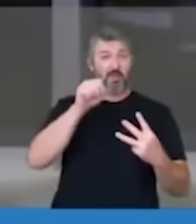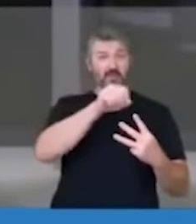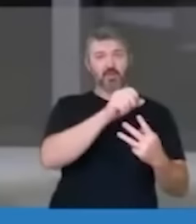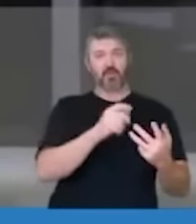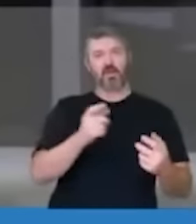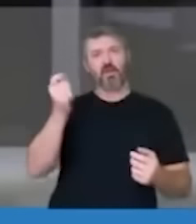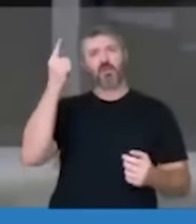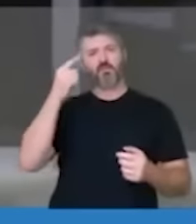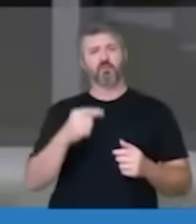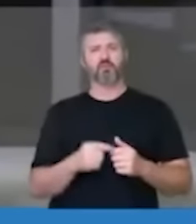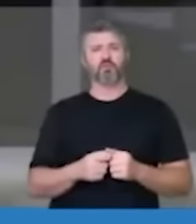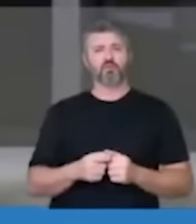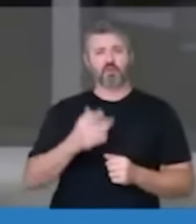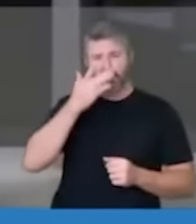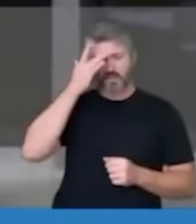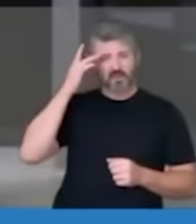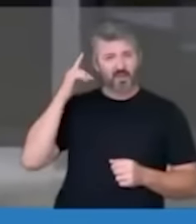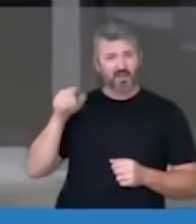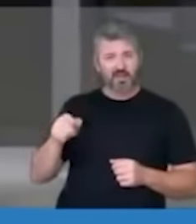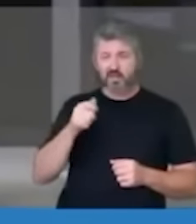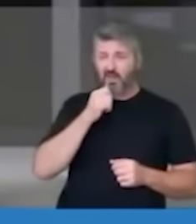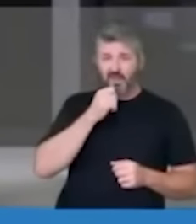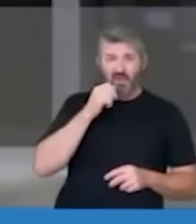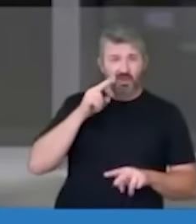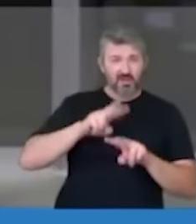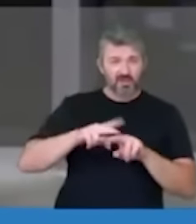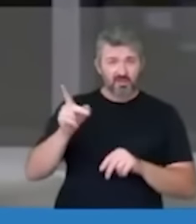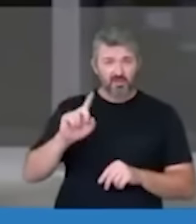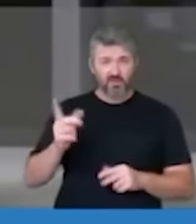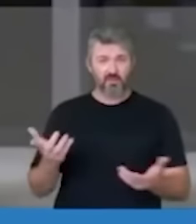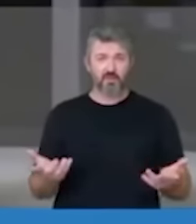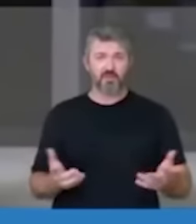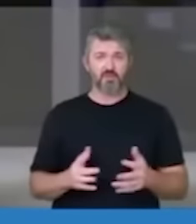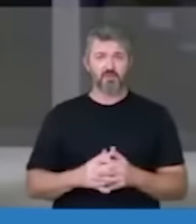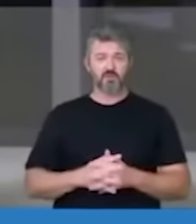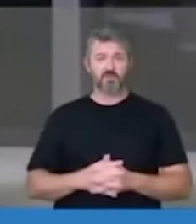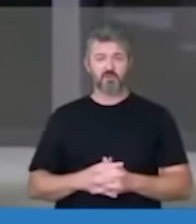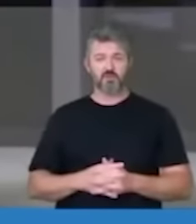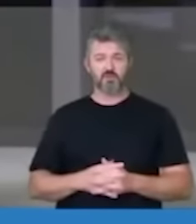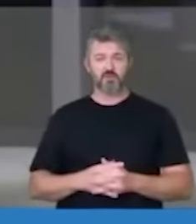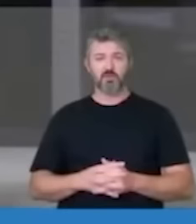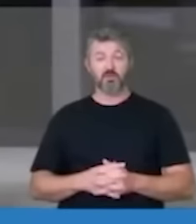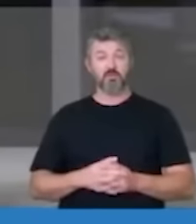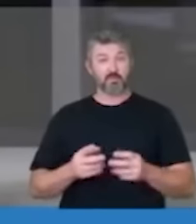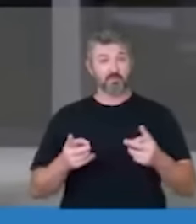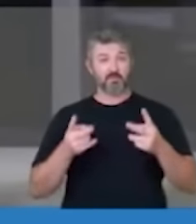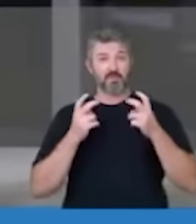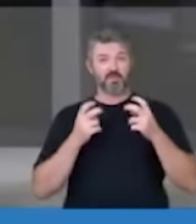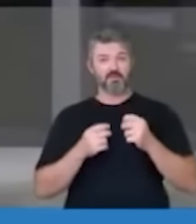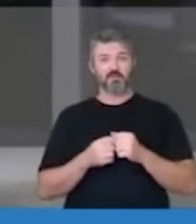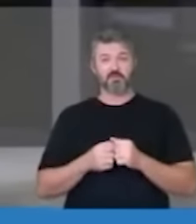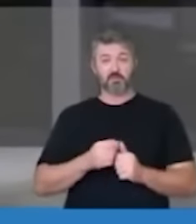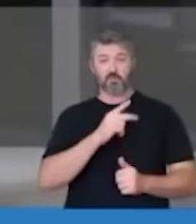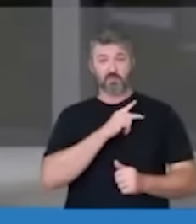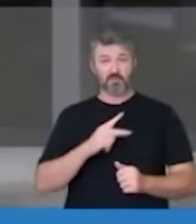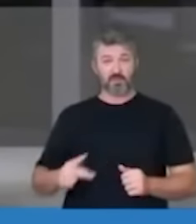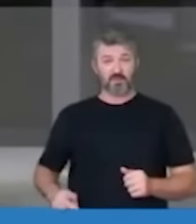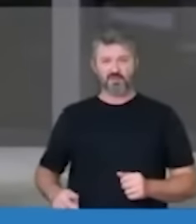absurdo que essas pessoas ainda não estejam presas. Veja bem, o presidente da